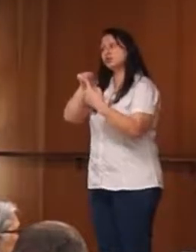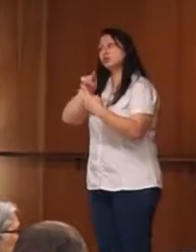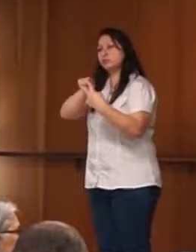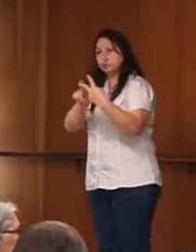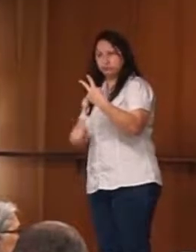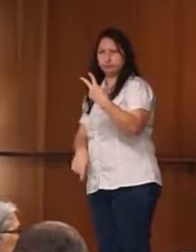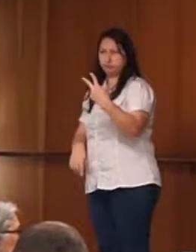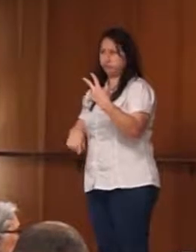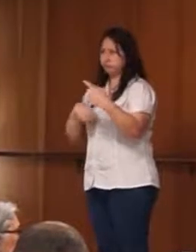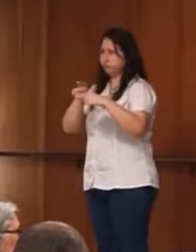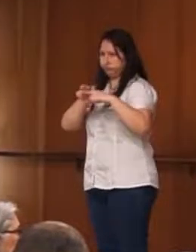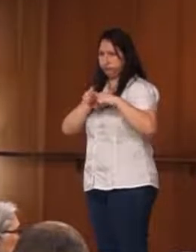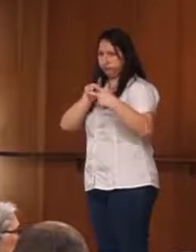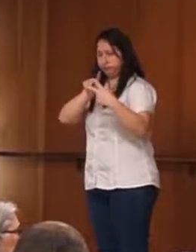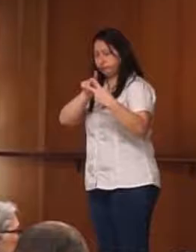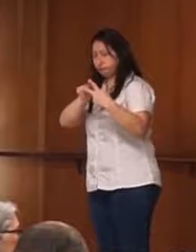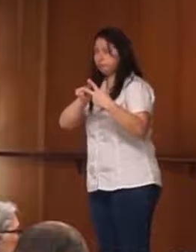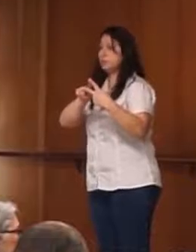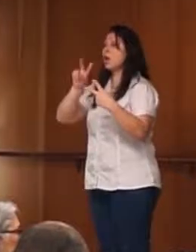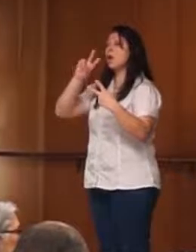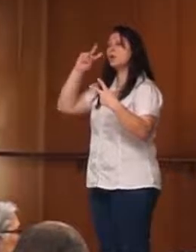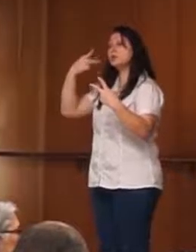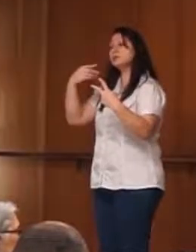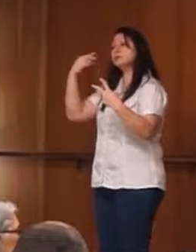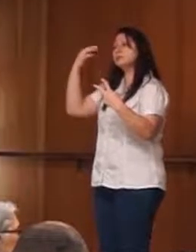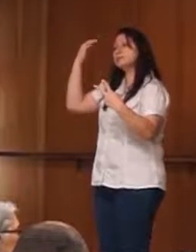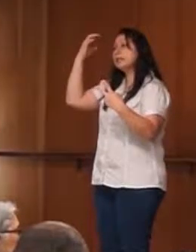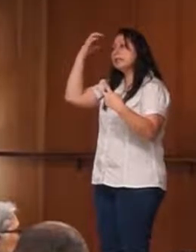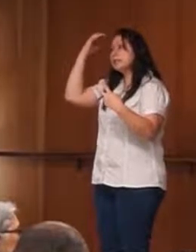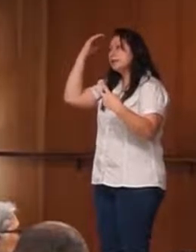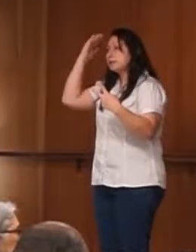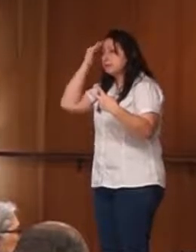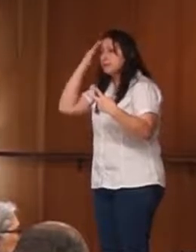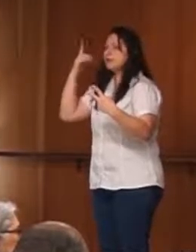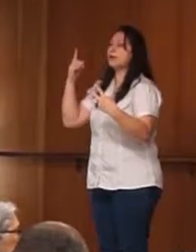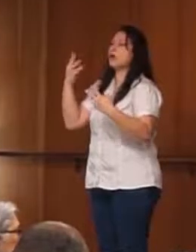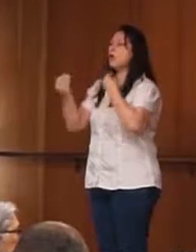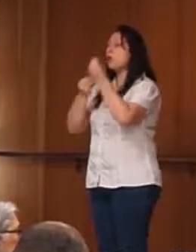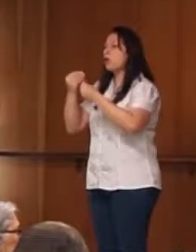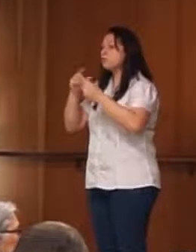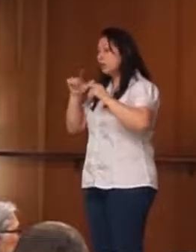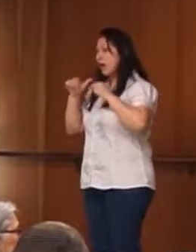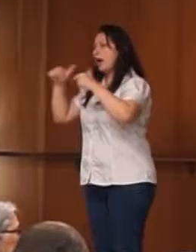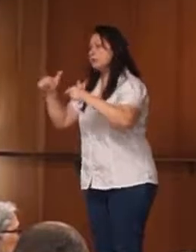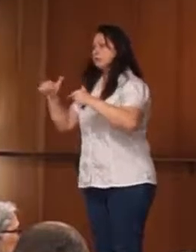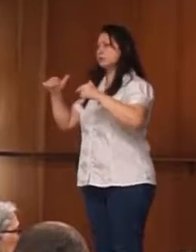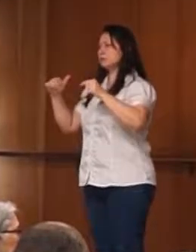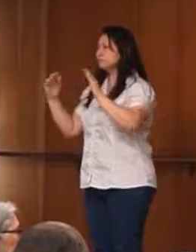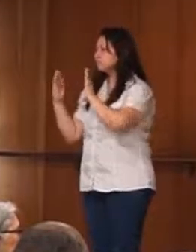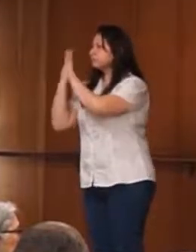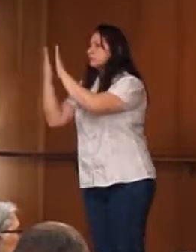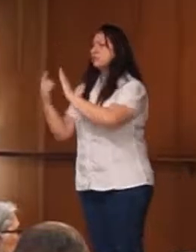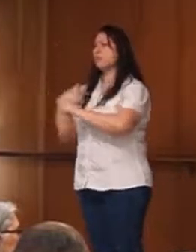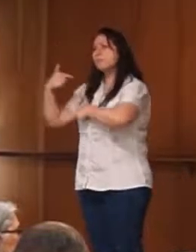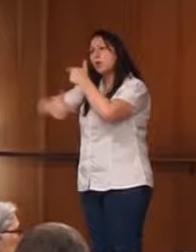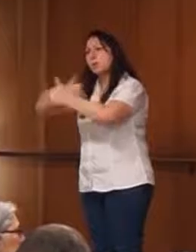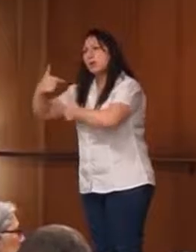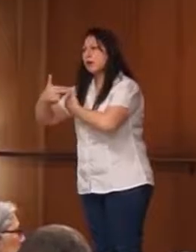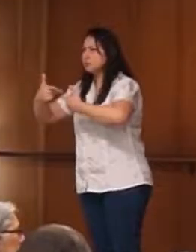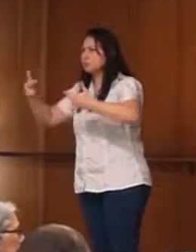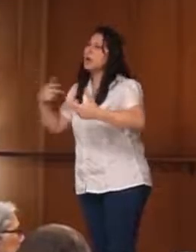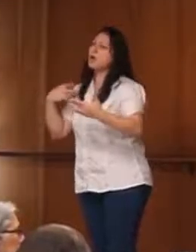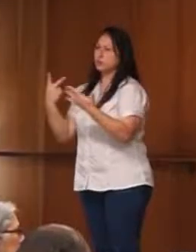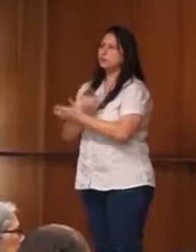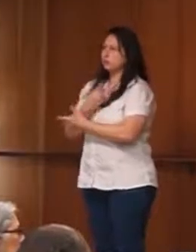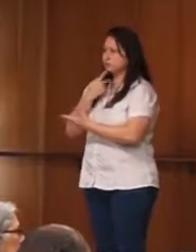lugar, com reconhecimento da necessidade de enfrentar problemas ocorridos nas pós-graduações, isso acontece com uma certa